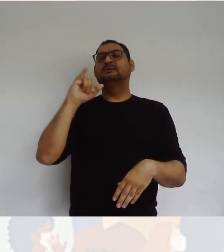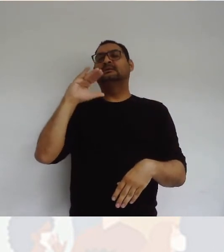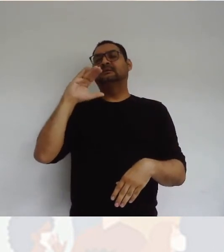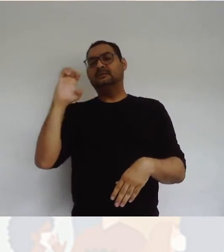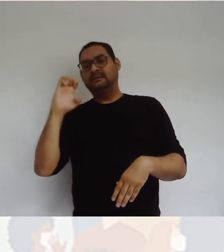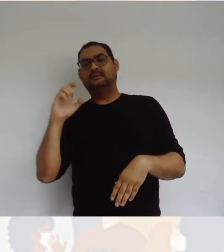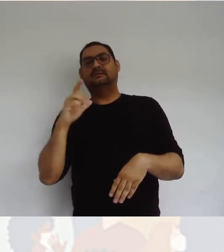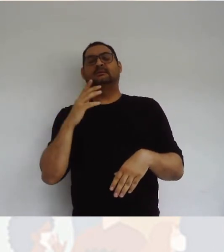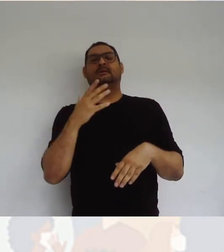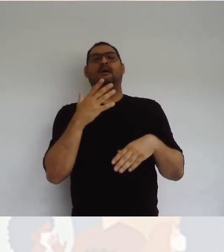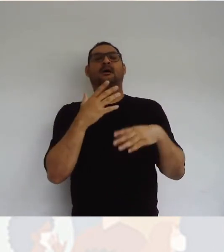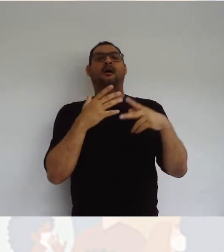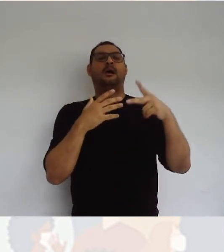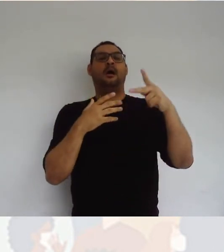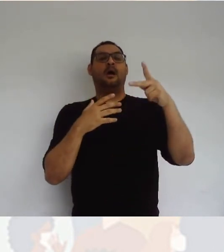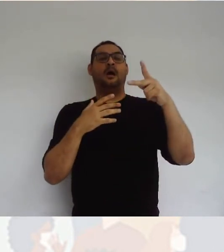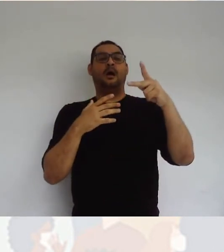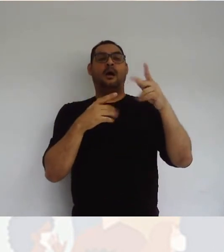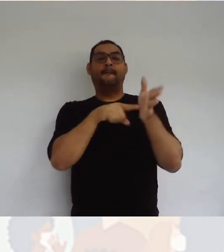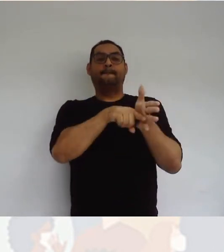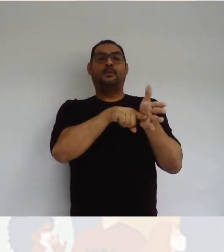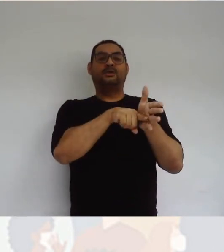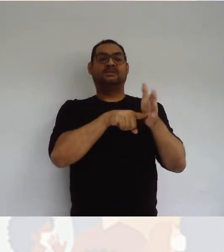escalar. Como é que o índice